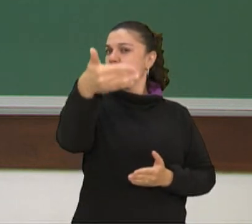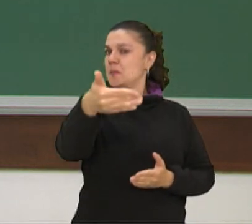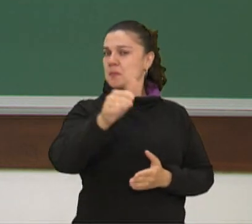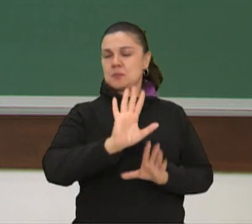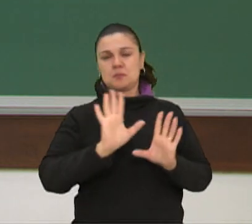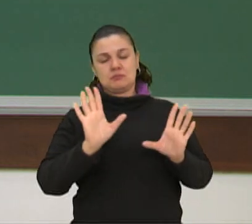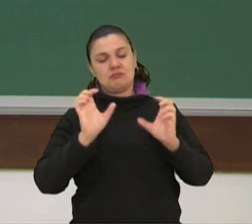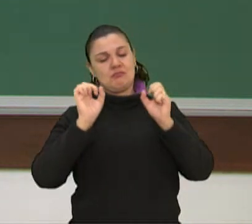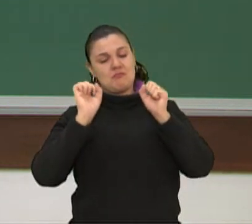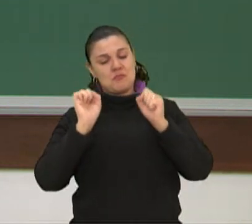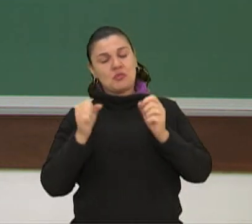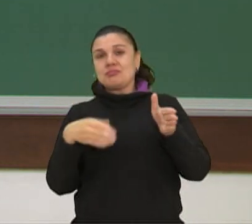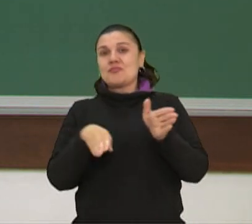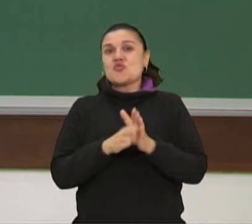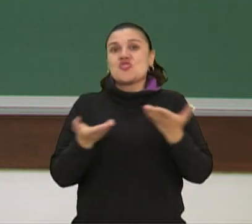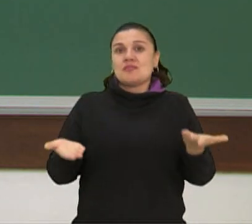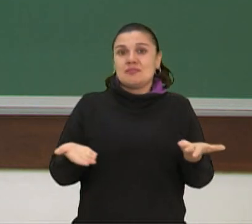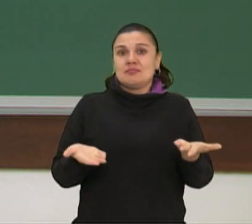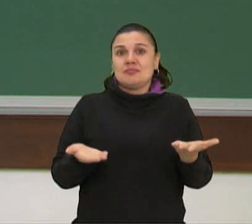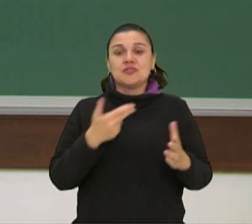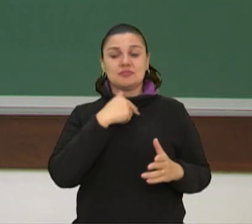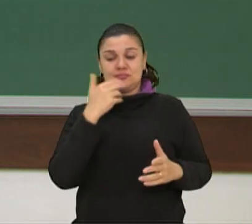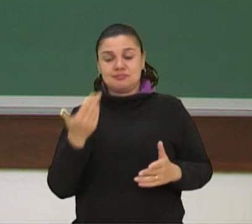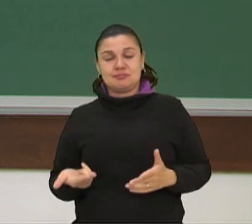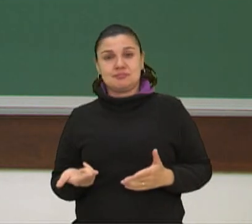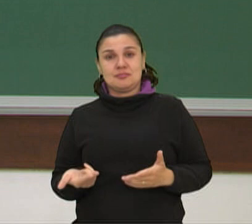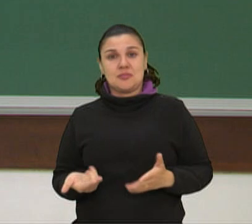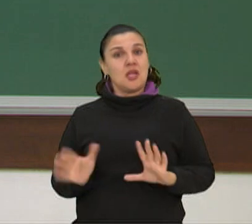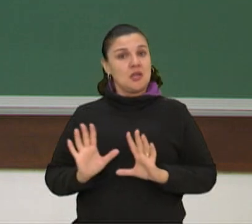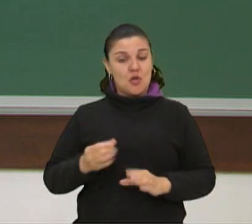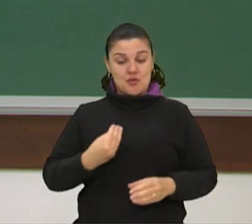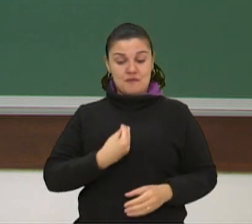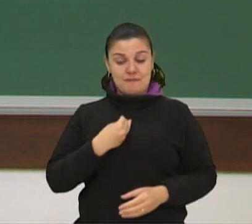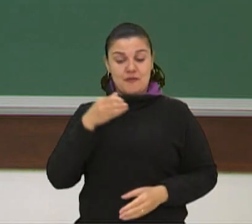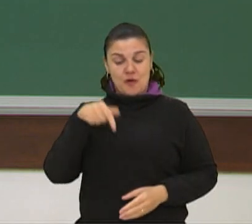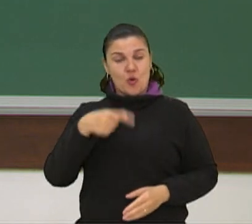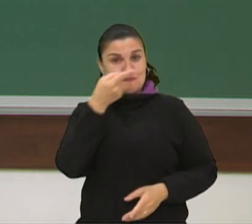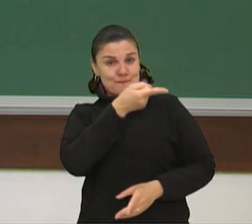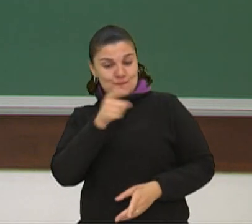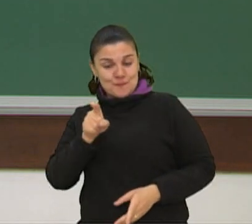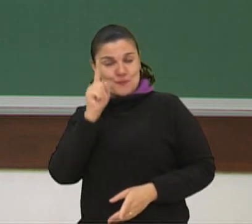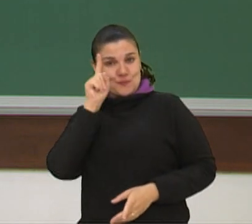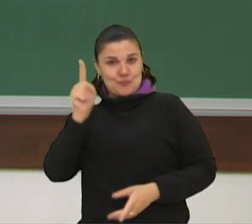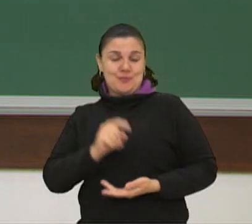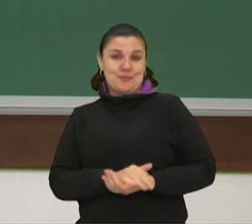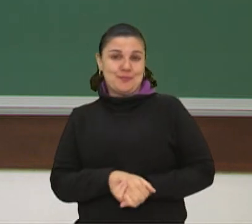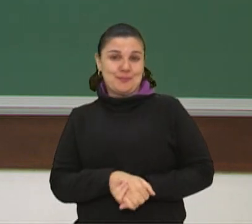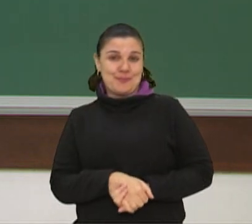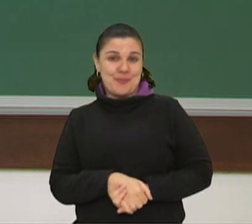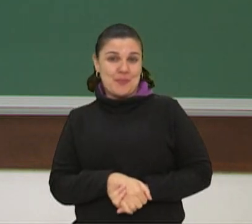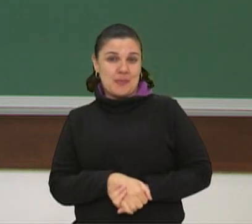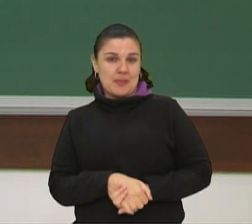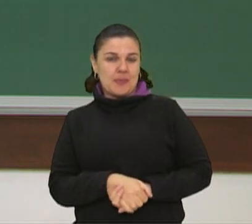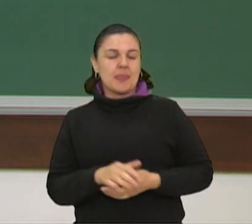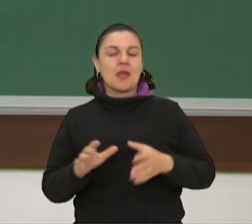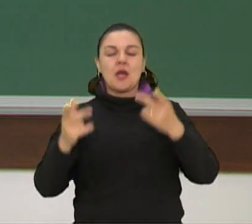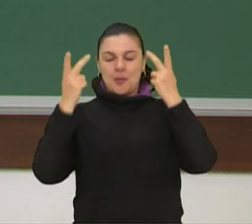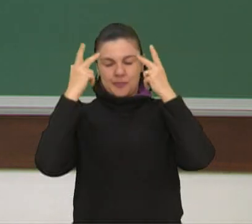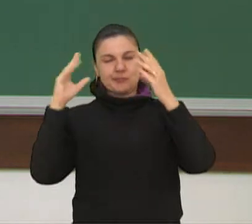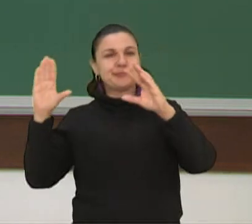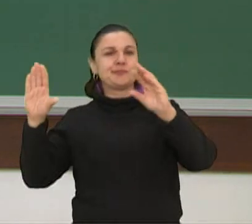acerta. Esse é o grande ponto central da filosofia